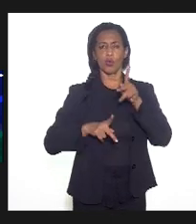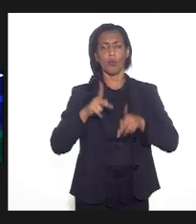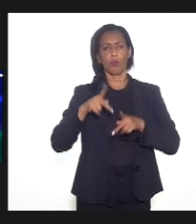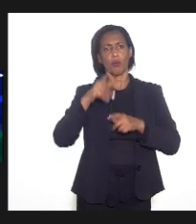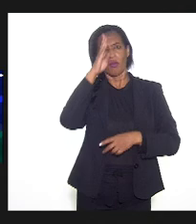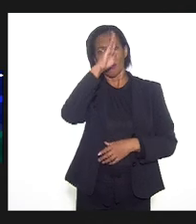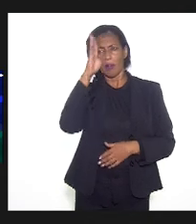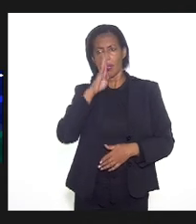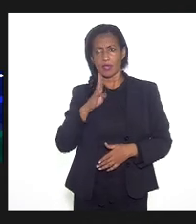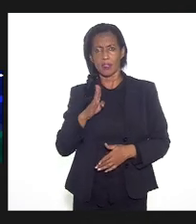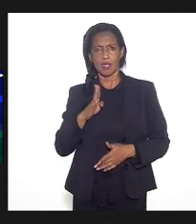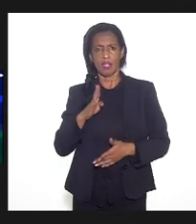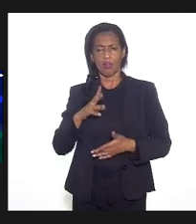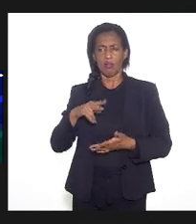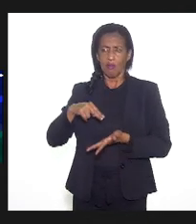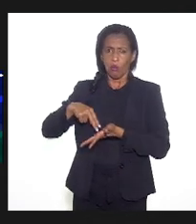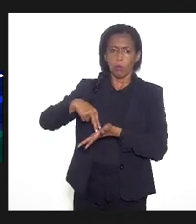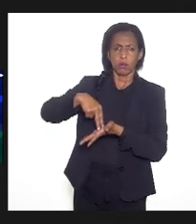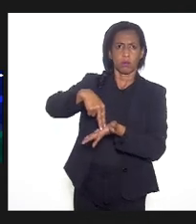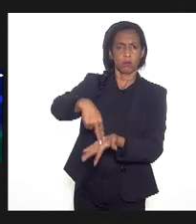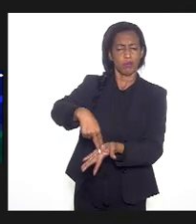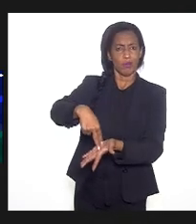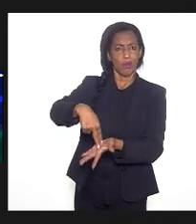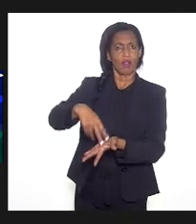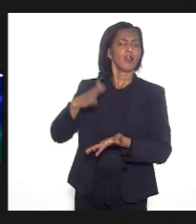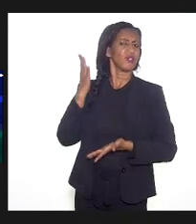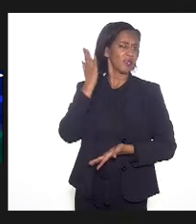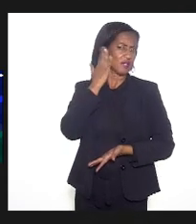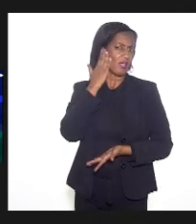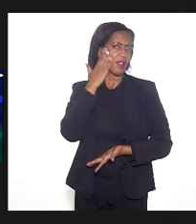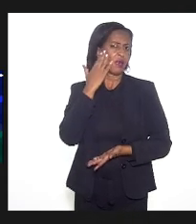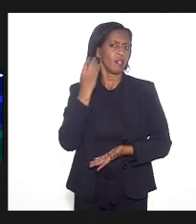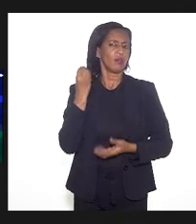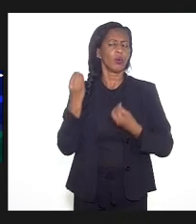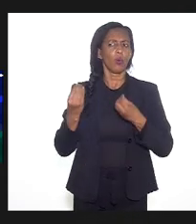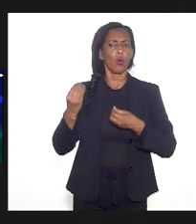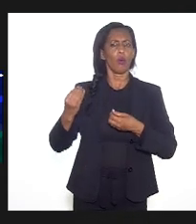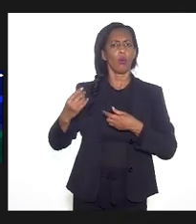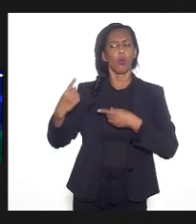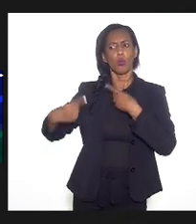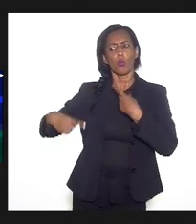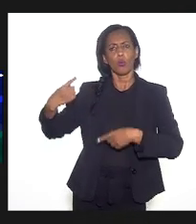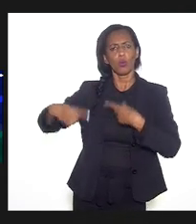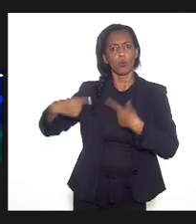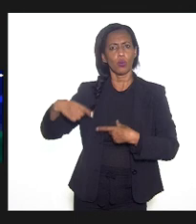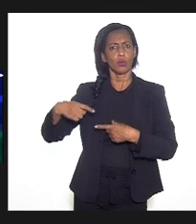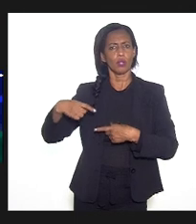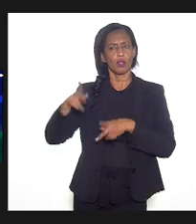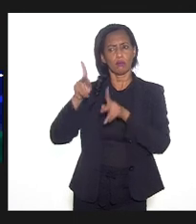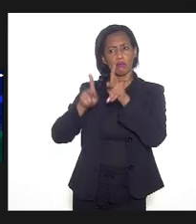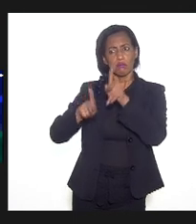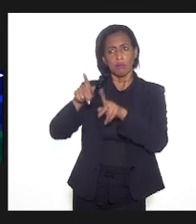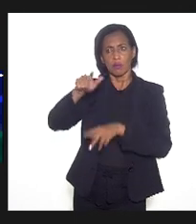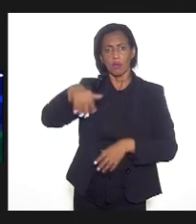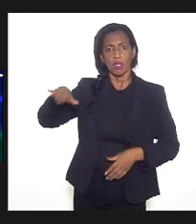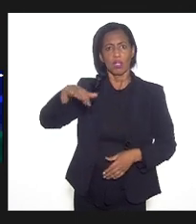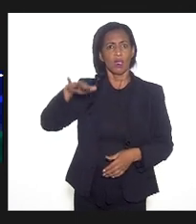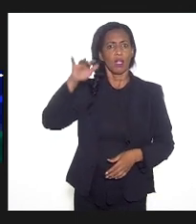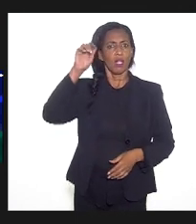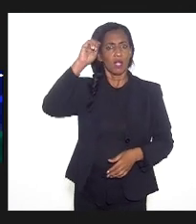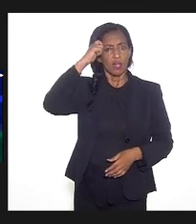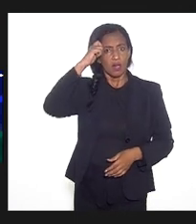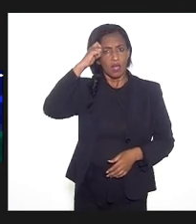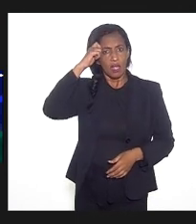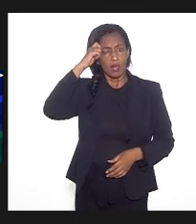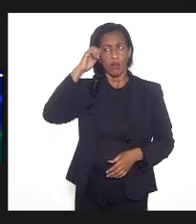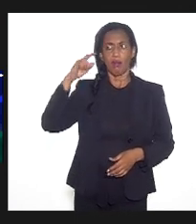firmou. A gente conhece exatamente toda a história de luta, inclusive, do povo negro que veio para o Brasil no